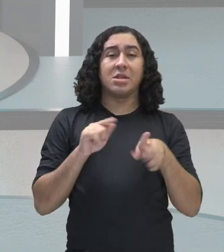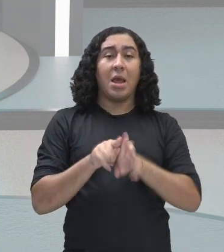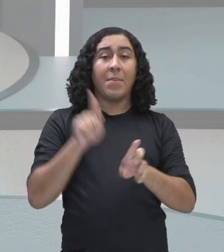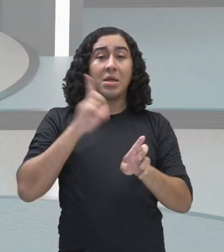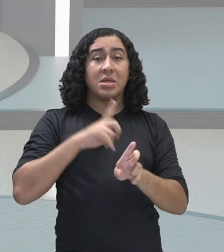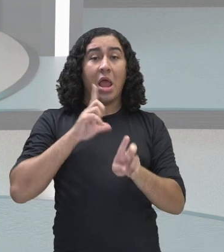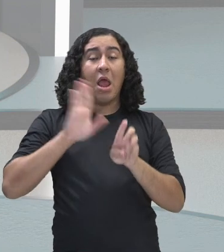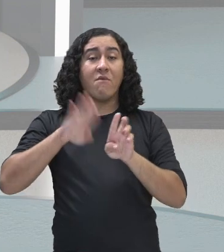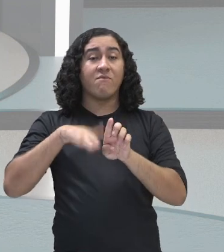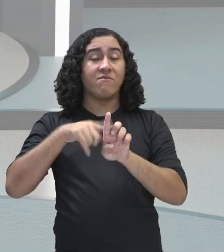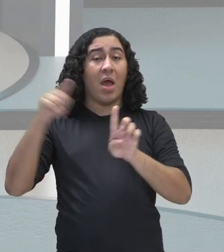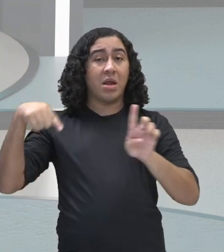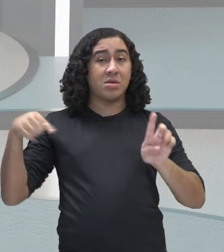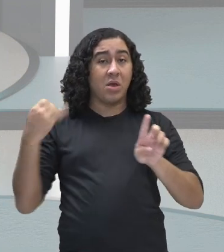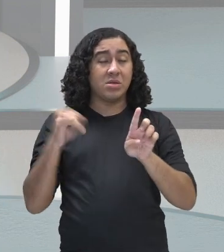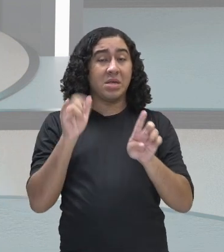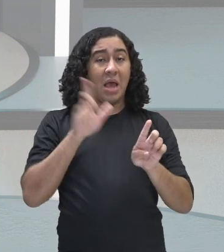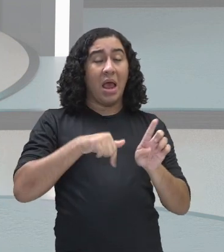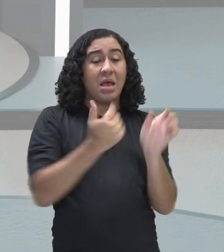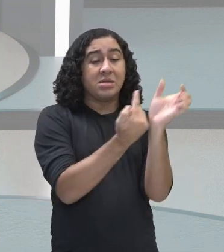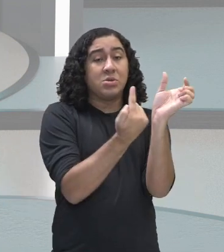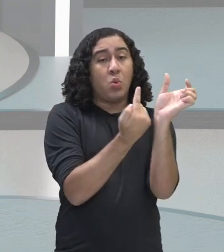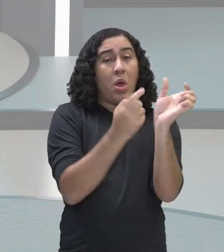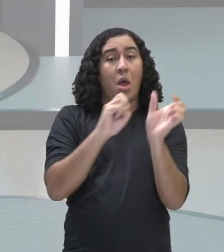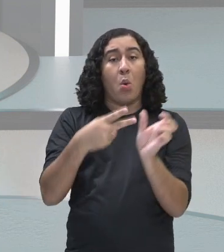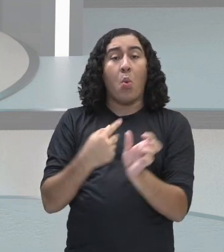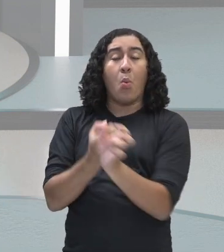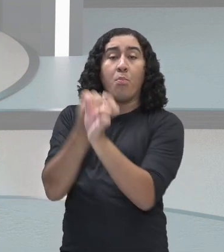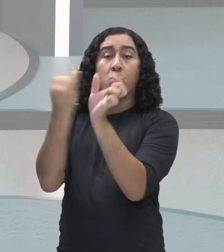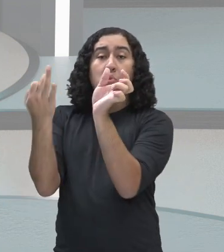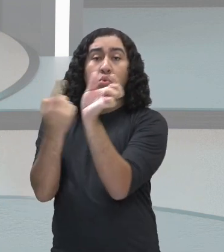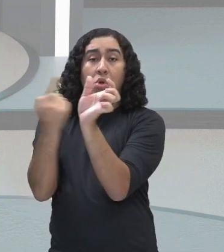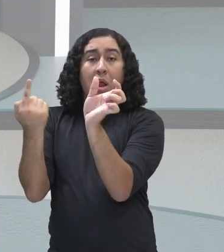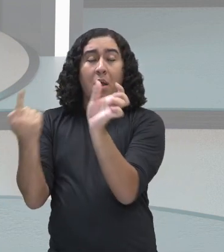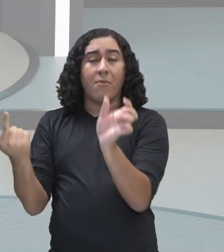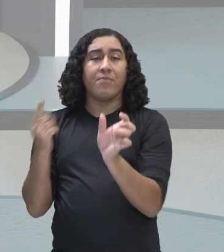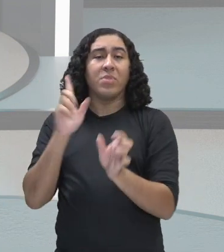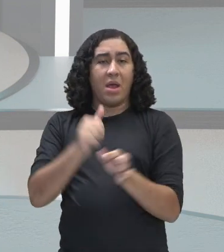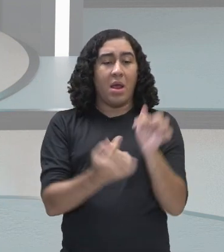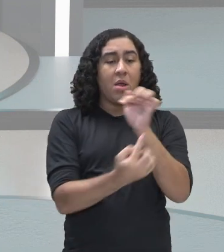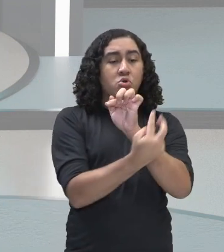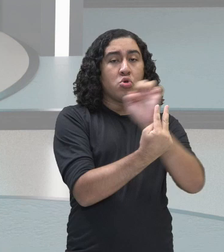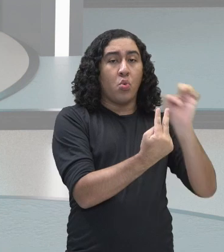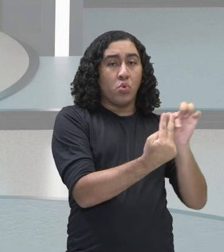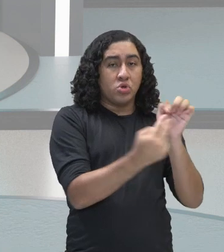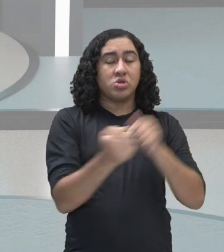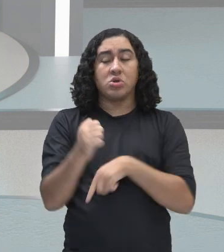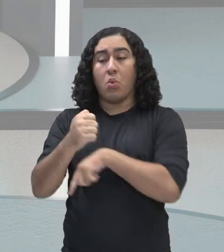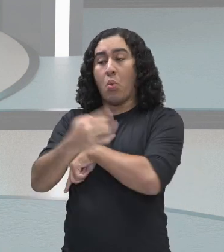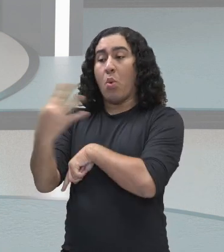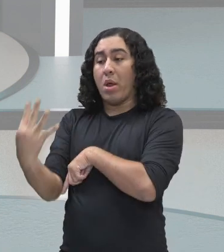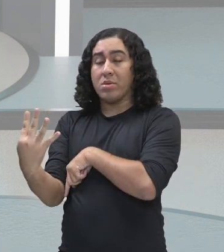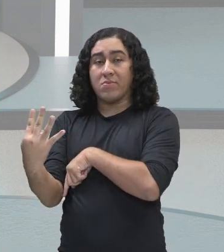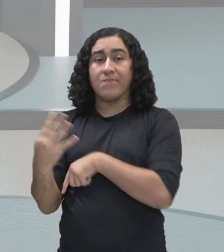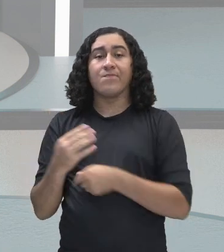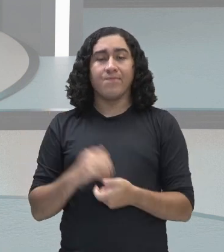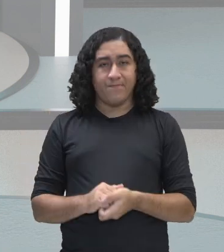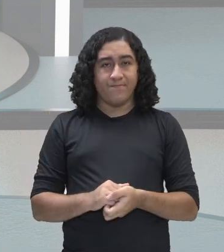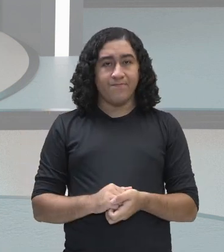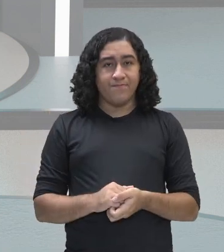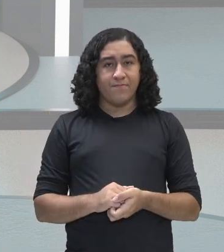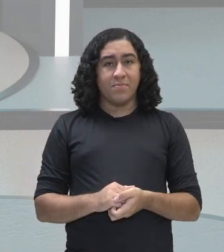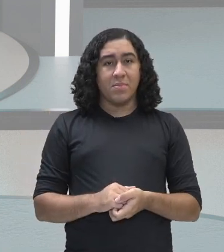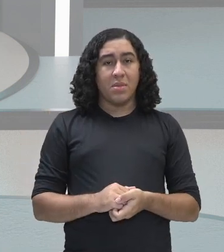plural. Quando for singular é uma coisa, quando for plural é outra. São 4, na verdade. 2 de singular, 2 de plural. Nessa